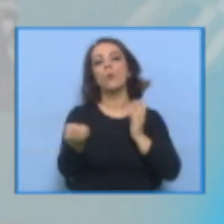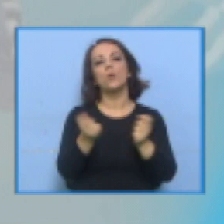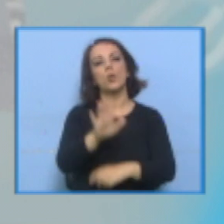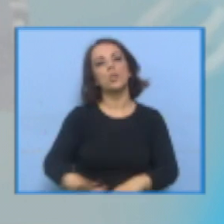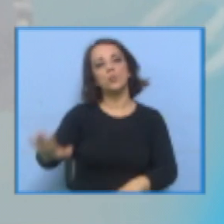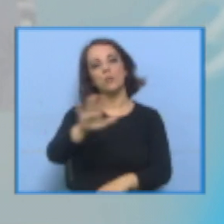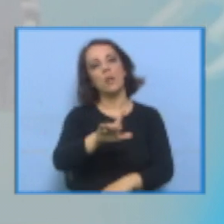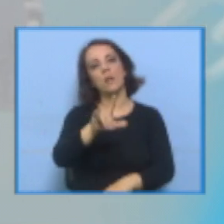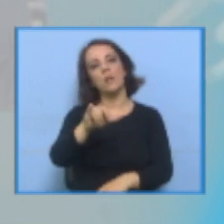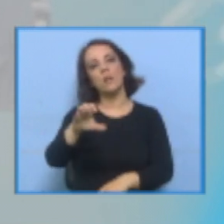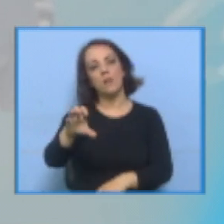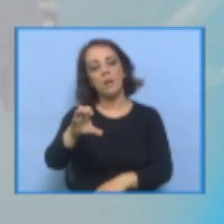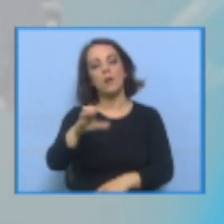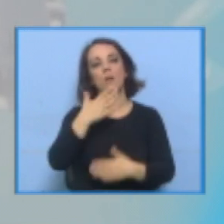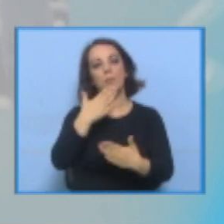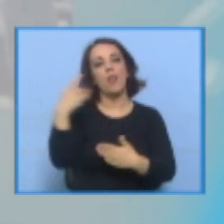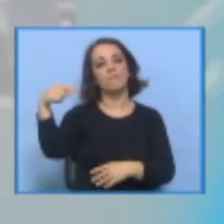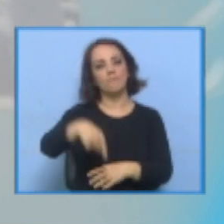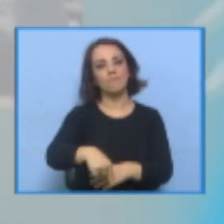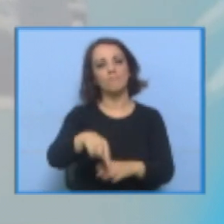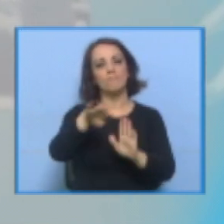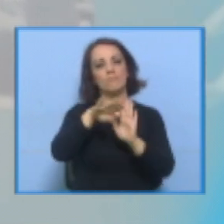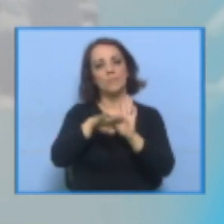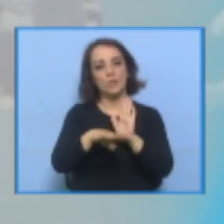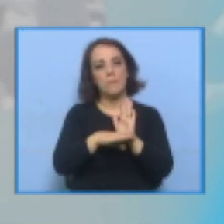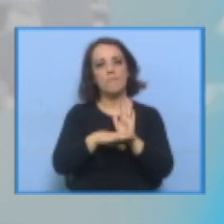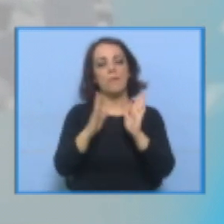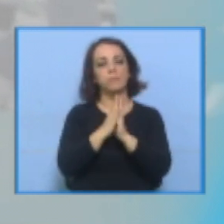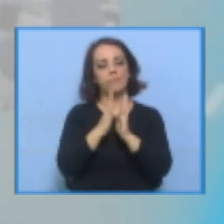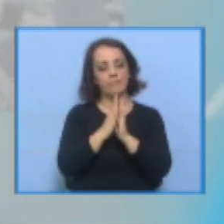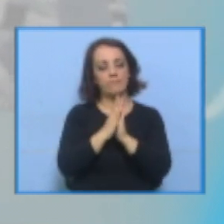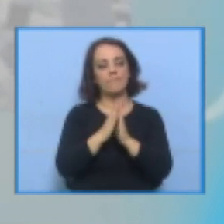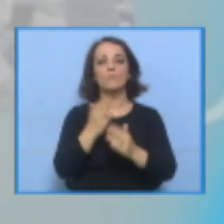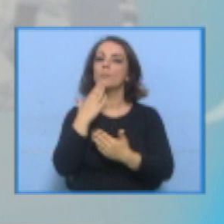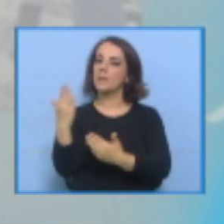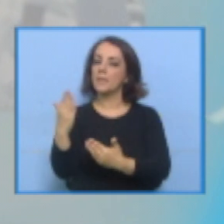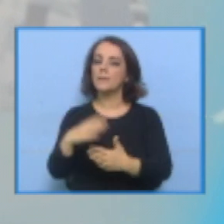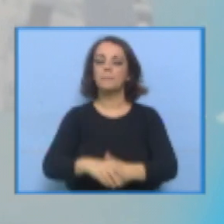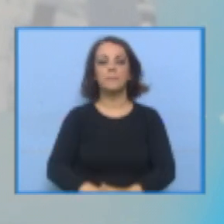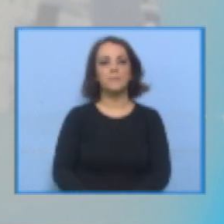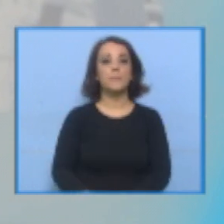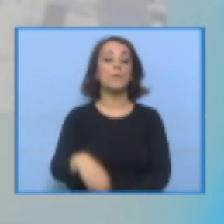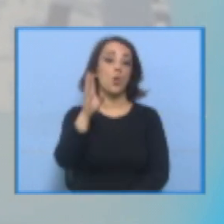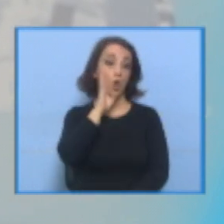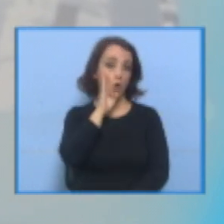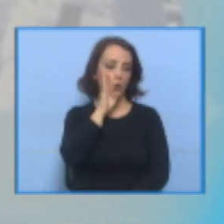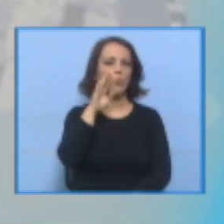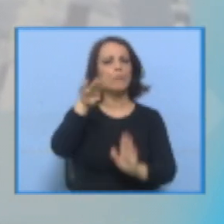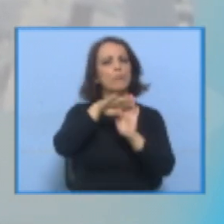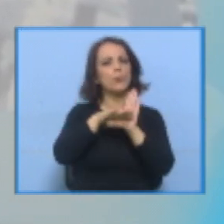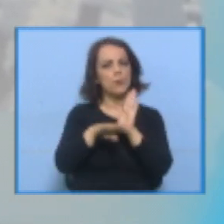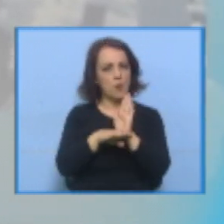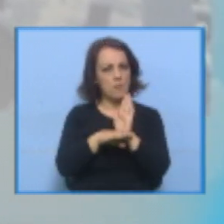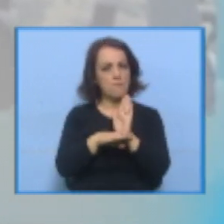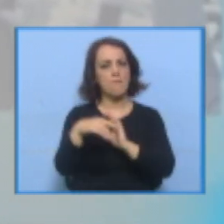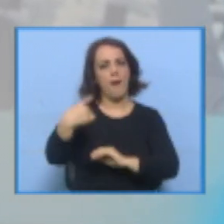neste 1º de maio. Muito obrigado por ter estado aqui no programa Eclésia. Nós é que agradecemos. Muito obrigado. Mais logo, siga a nossa